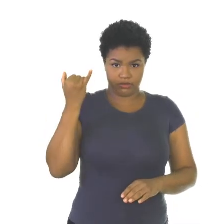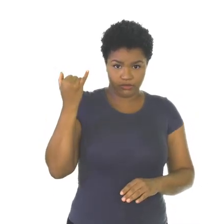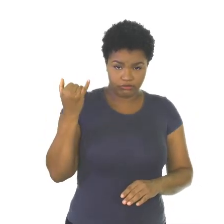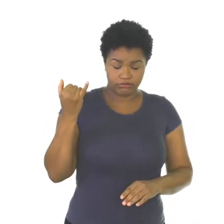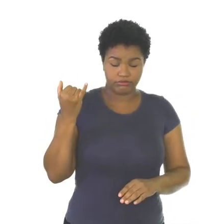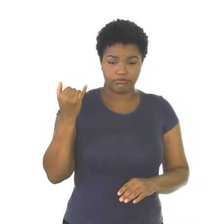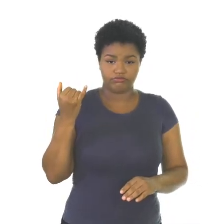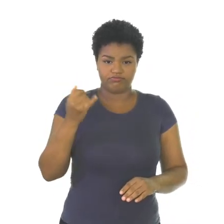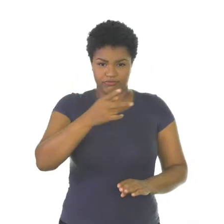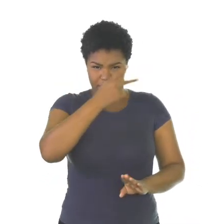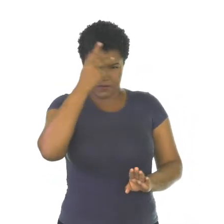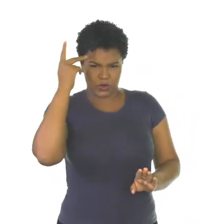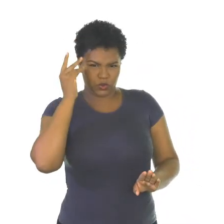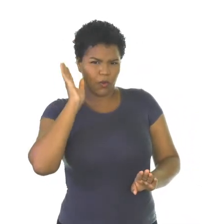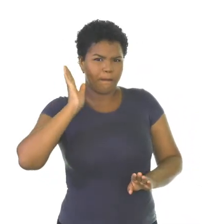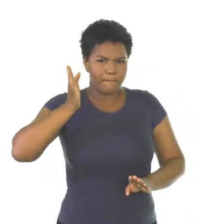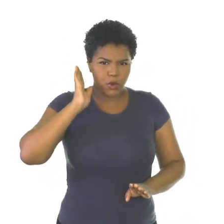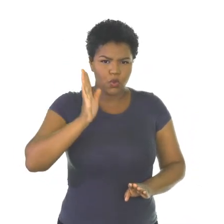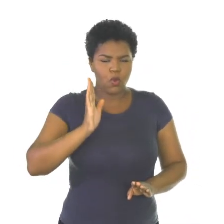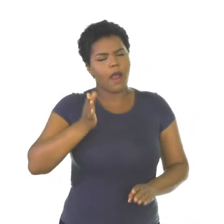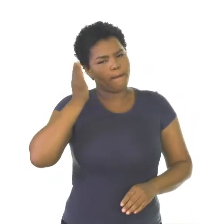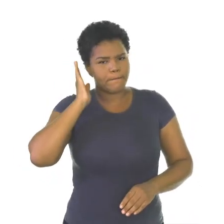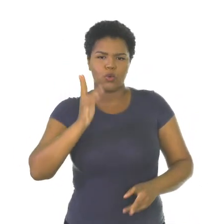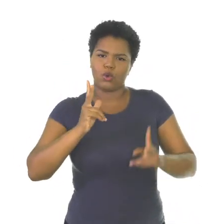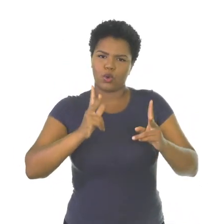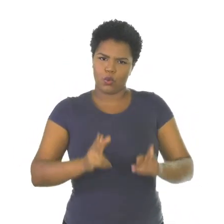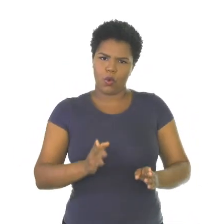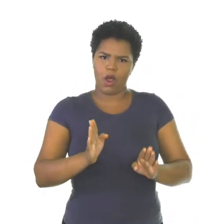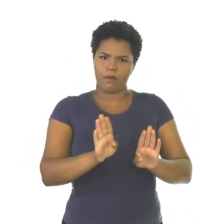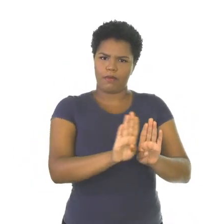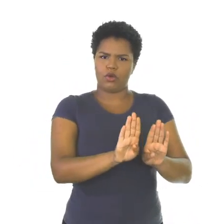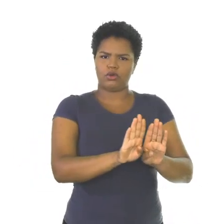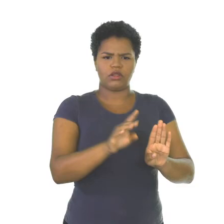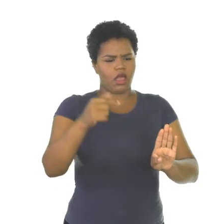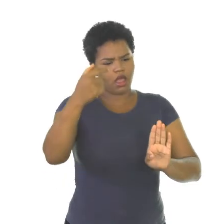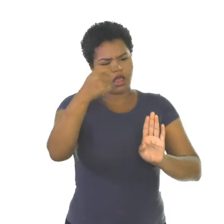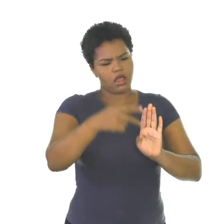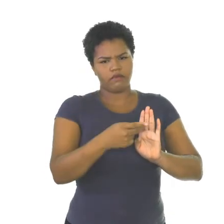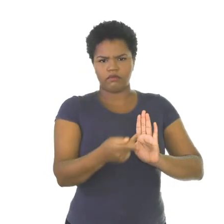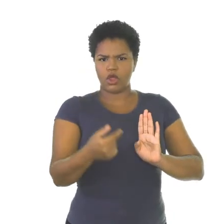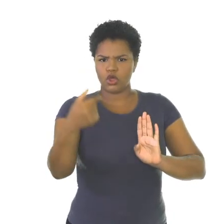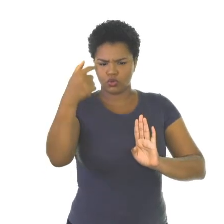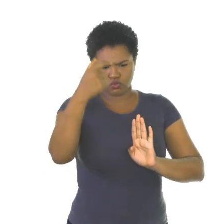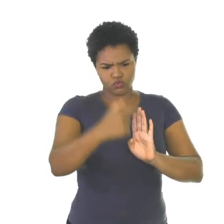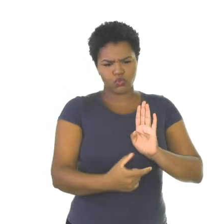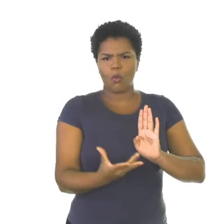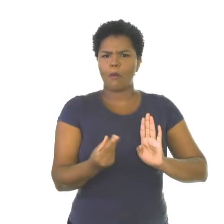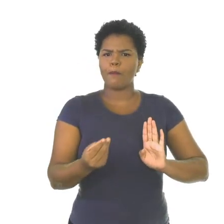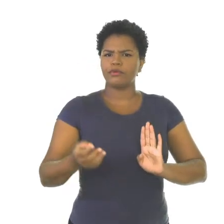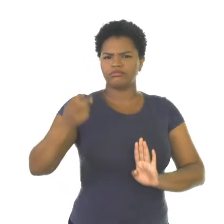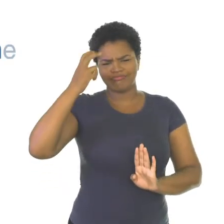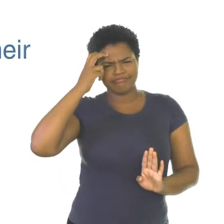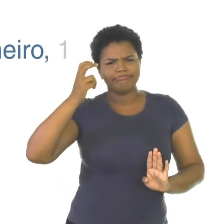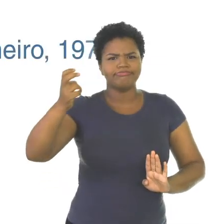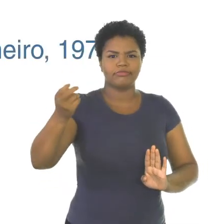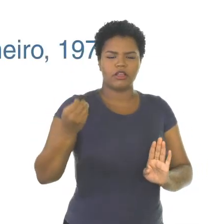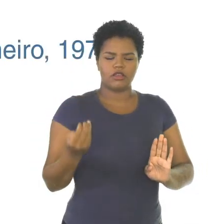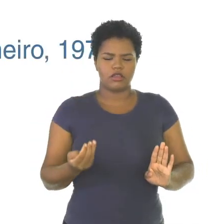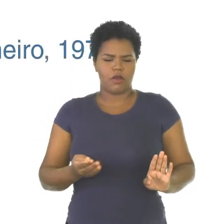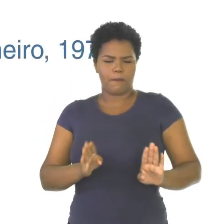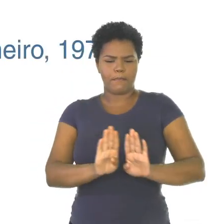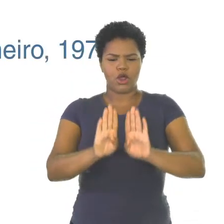se uma pessoa é burra como uma porta. Eu sou muito inteligente. Eu fecho a frente